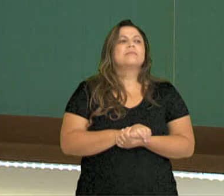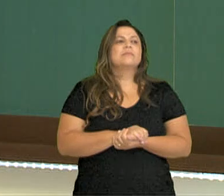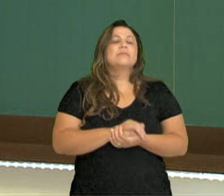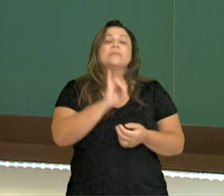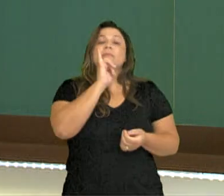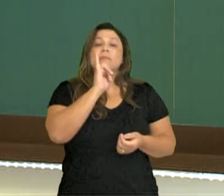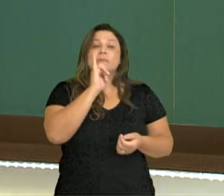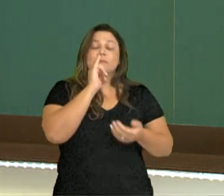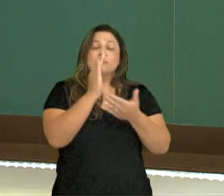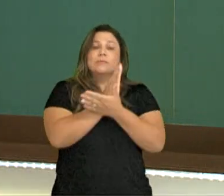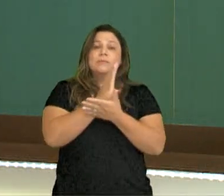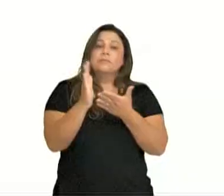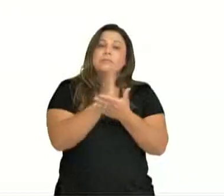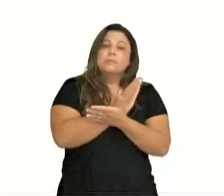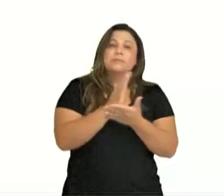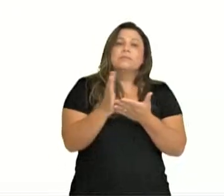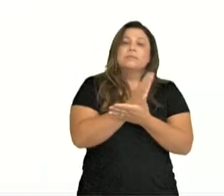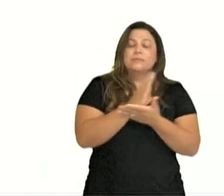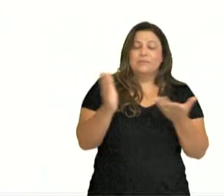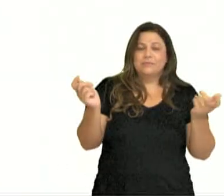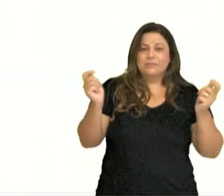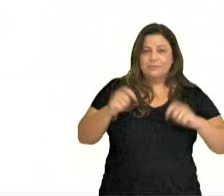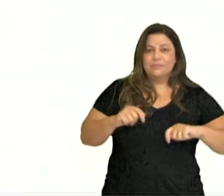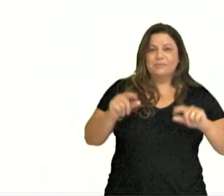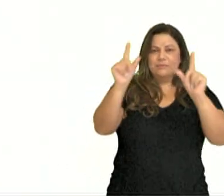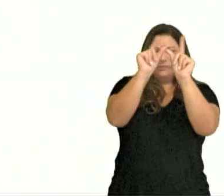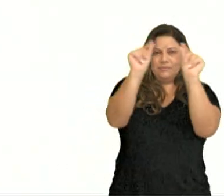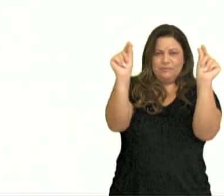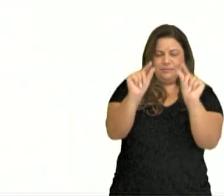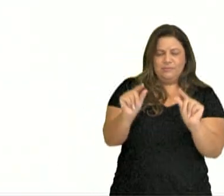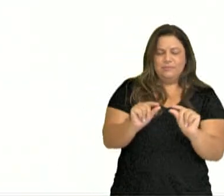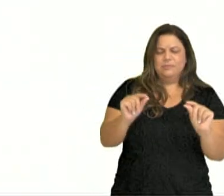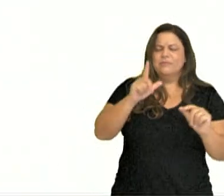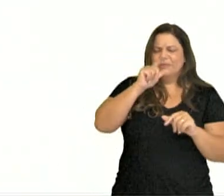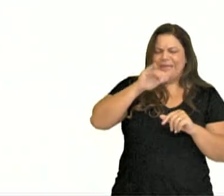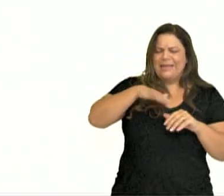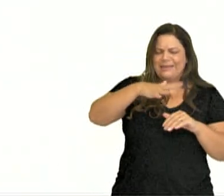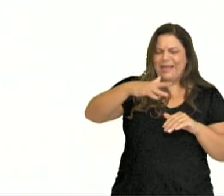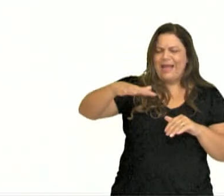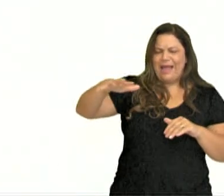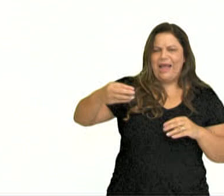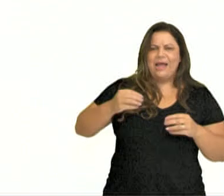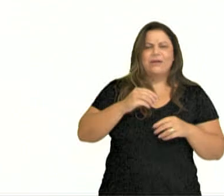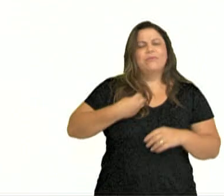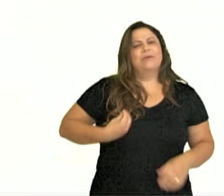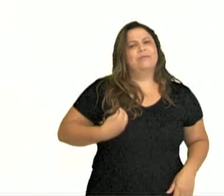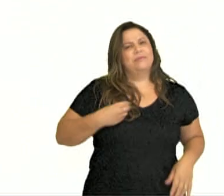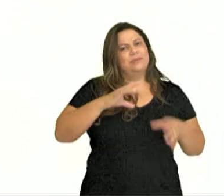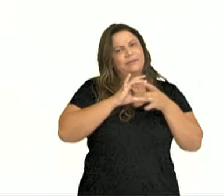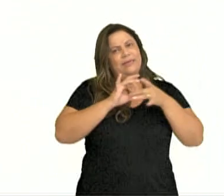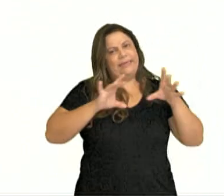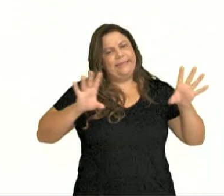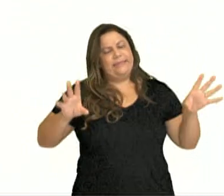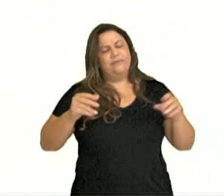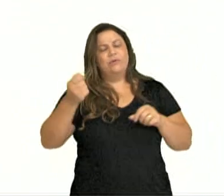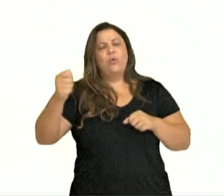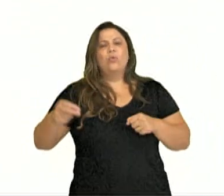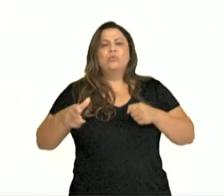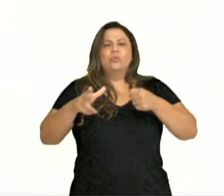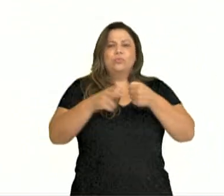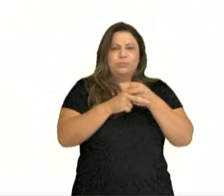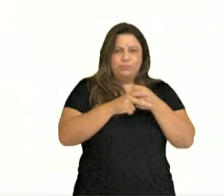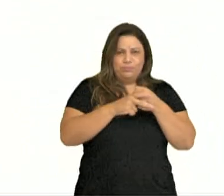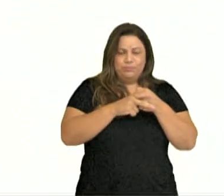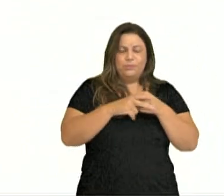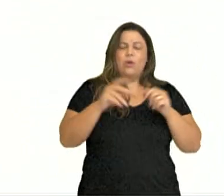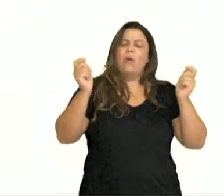Alguns exemplos então de protozoários, eles são aquáticos de vida livre, alguns são parasitas, certo? Então eles podem